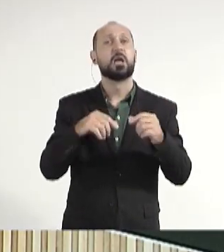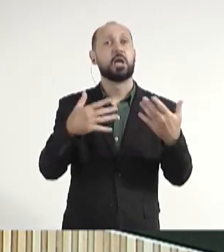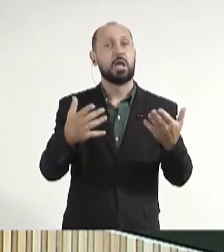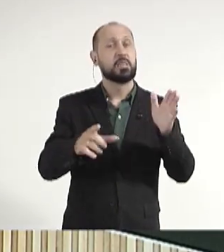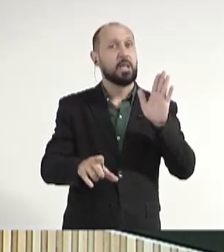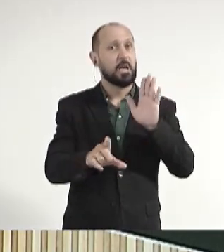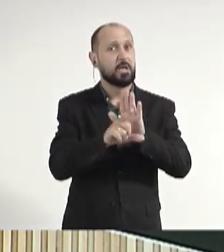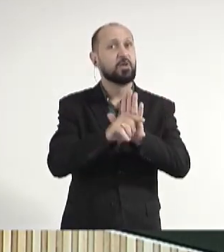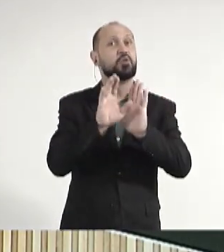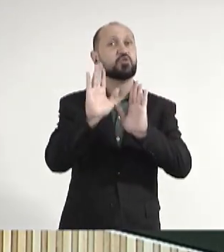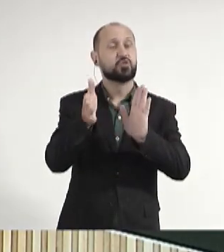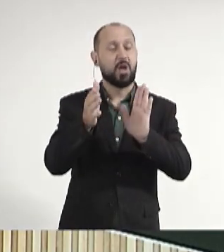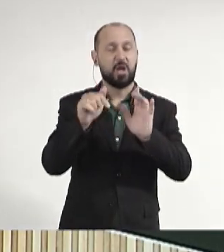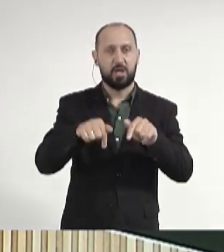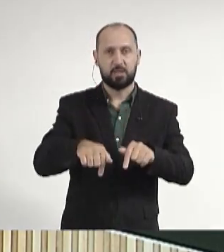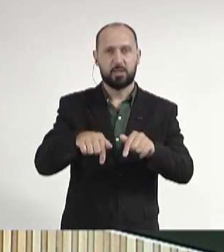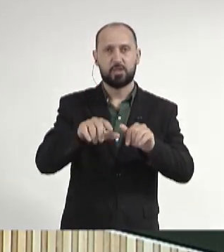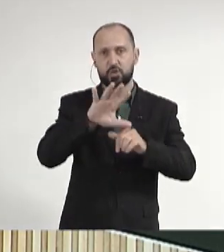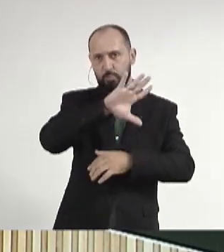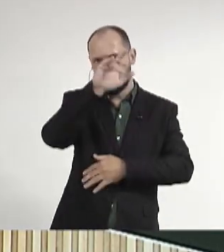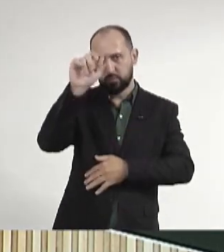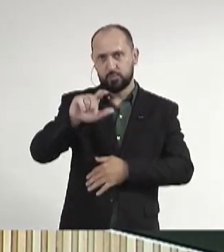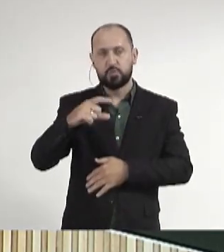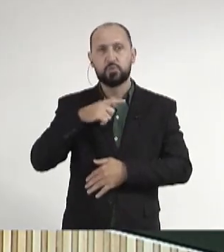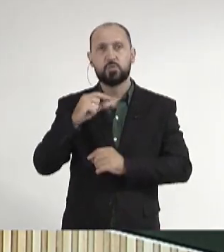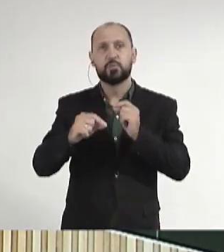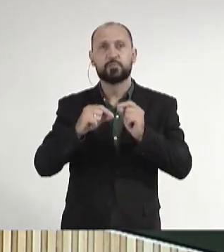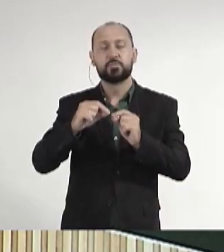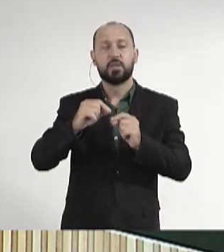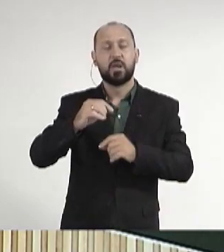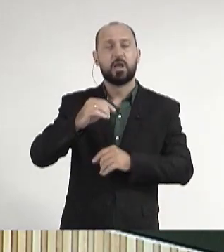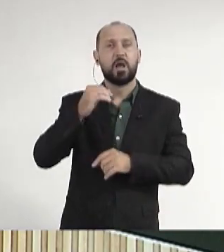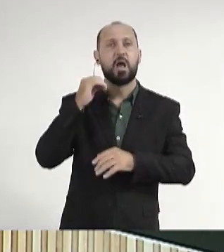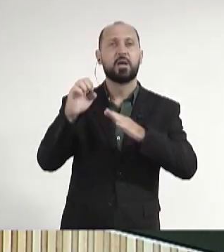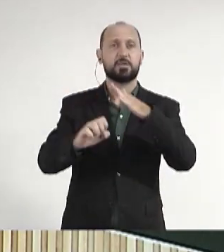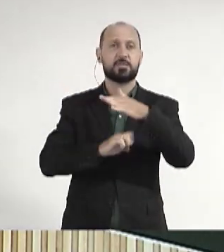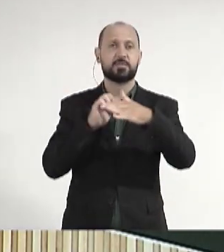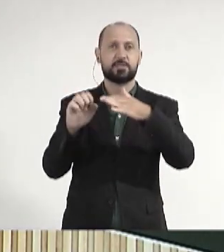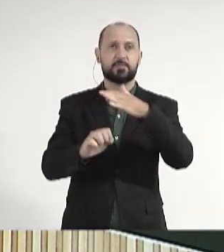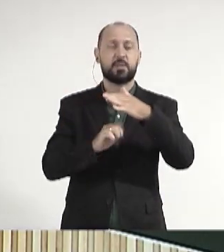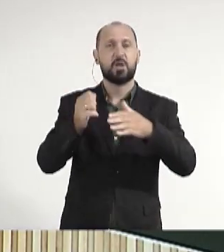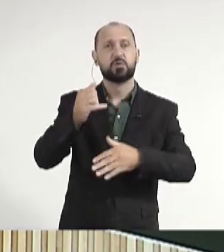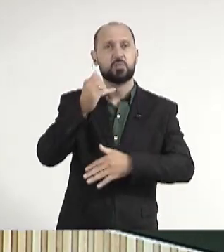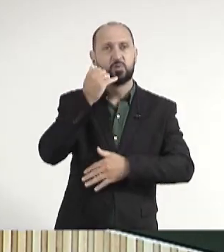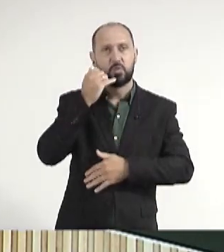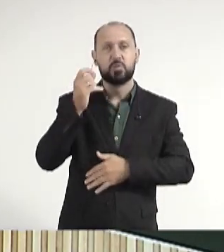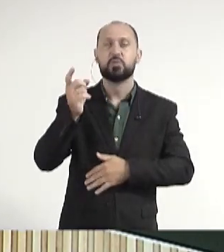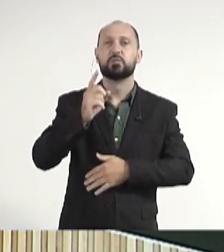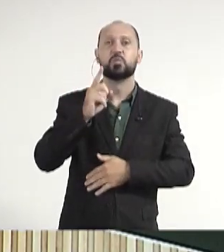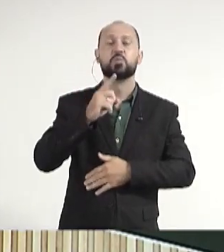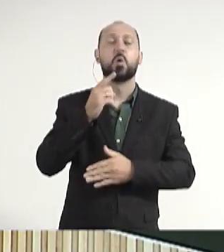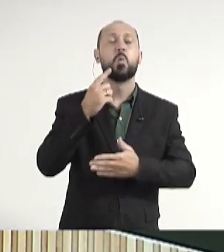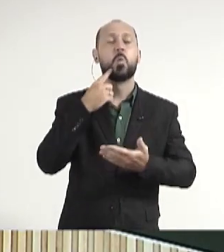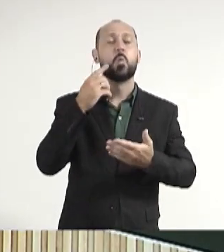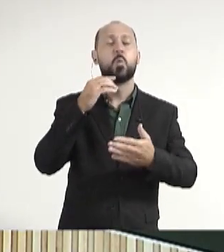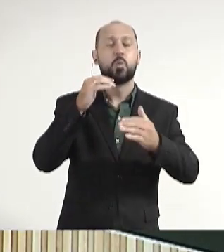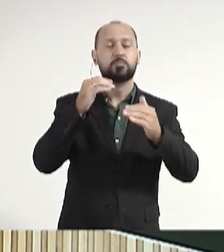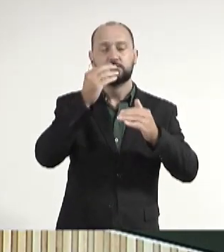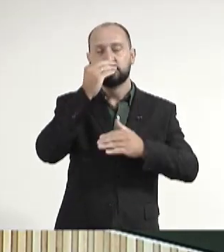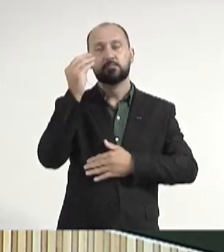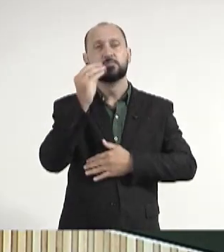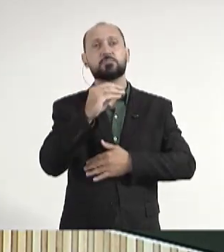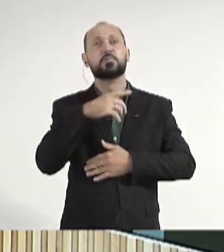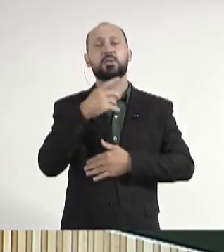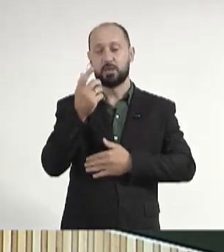apesar dessa lei estar vigente aqui em Mato Grosso do Sul, as empresas, especialmente as de telefonia, não estão cumprindo e